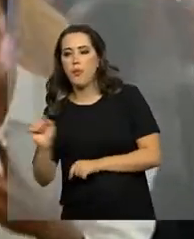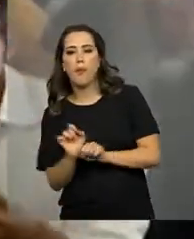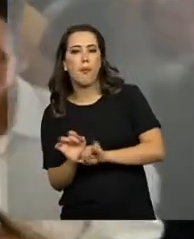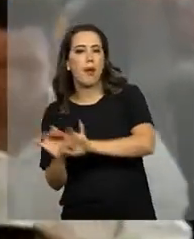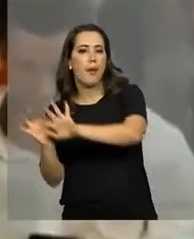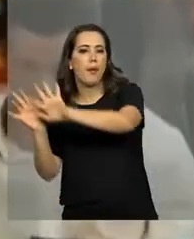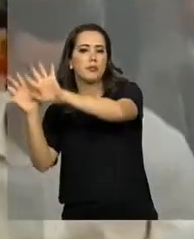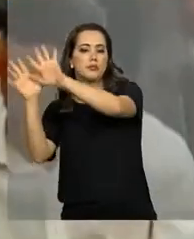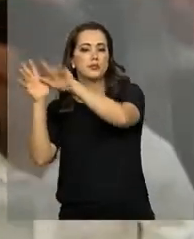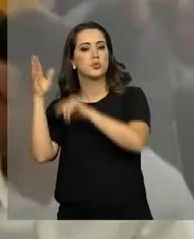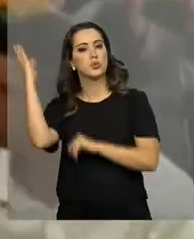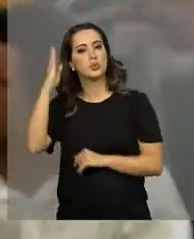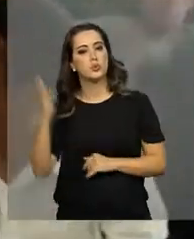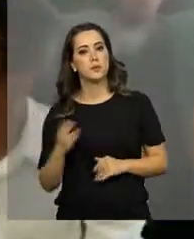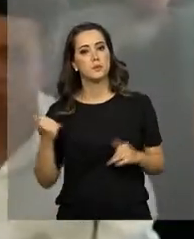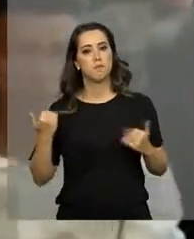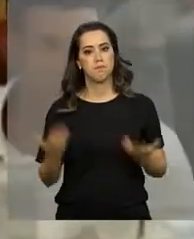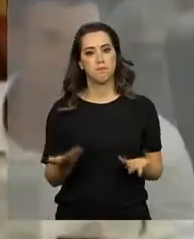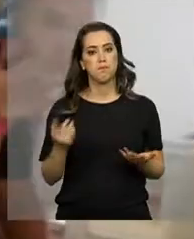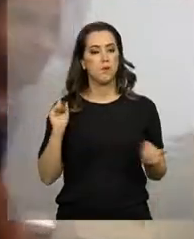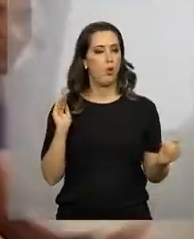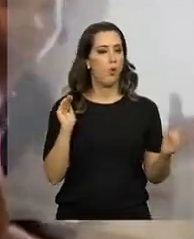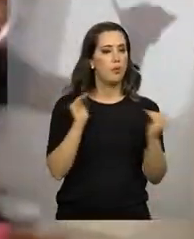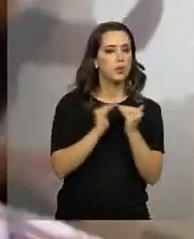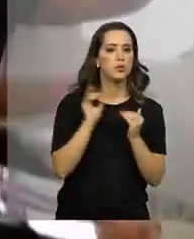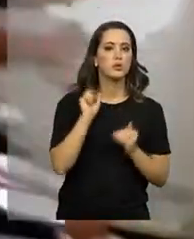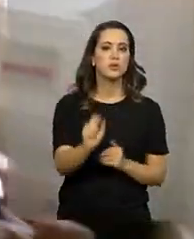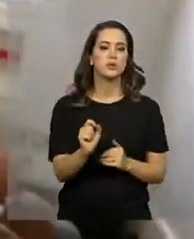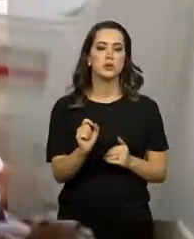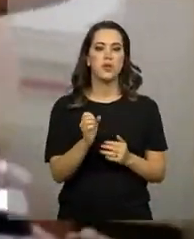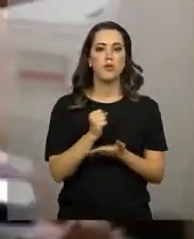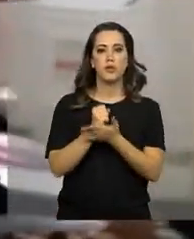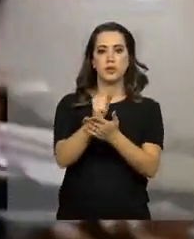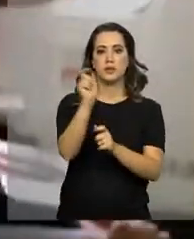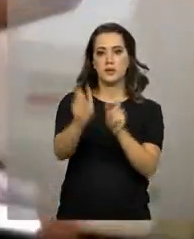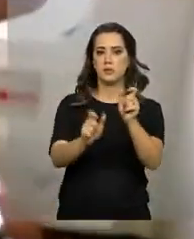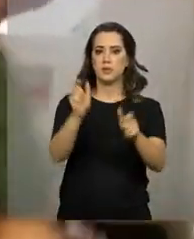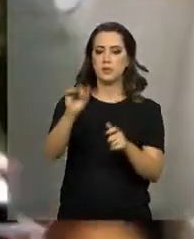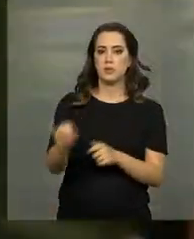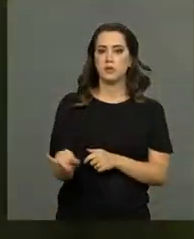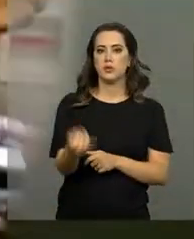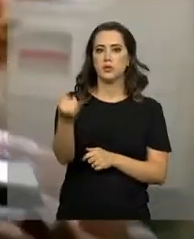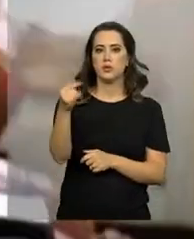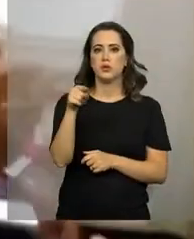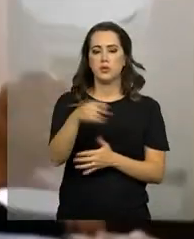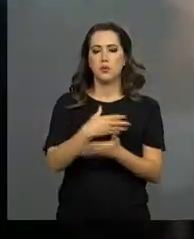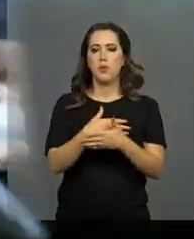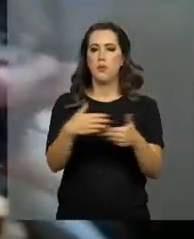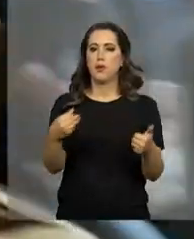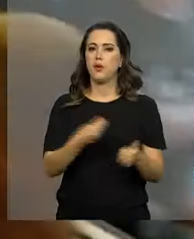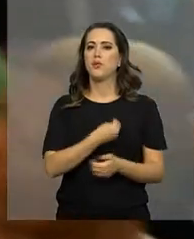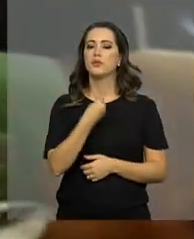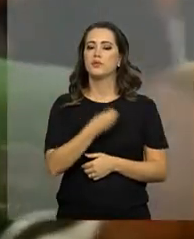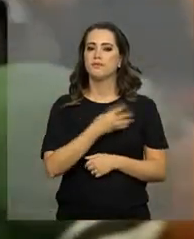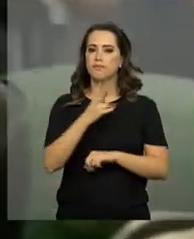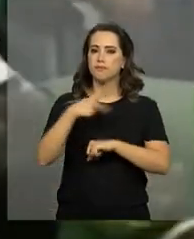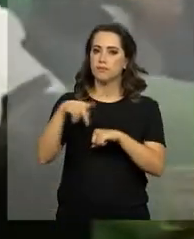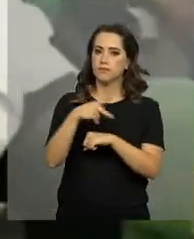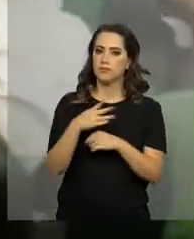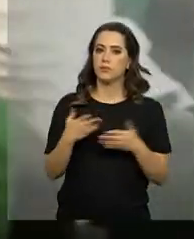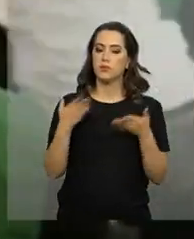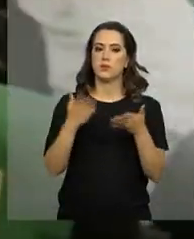outras cidades brasileiras. O objetivo da interiorização é oferecer aos imigrantes uma chance de melhores condições de vida no país.